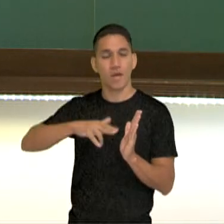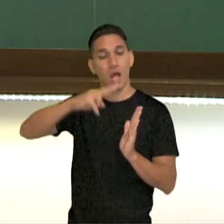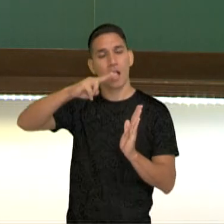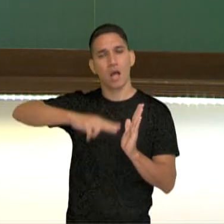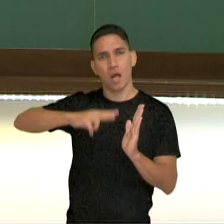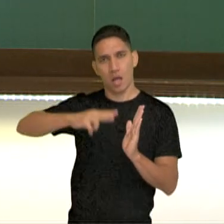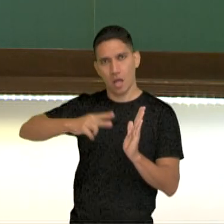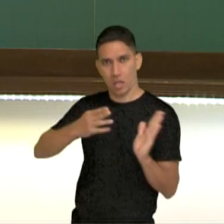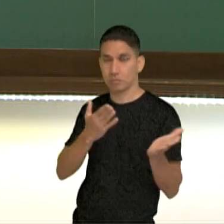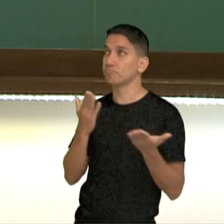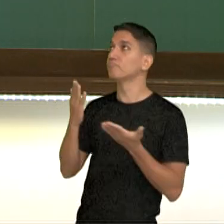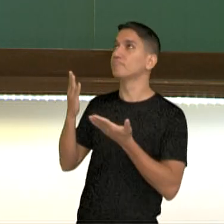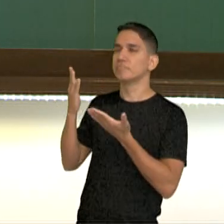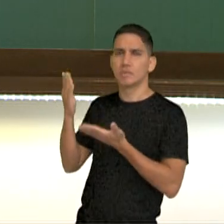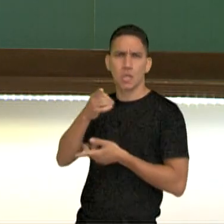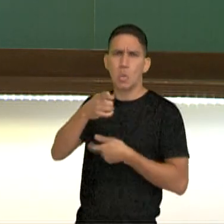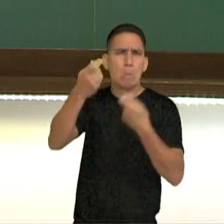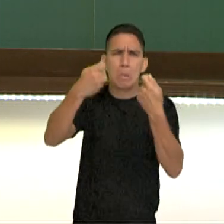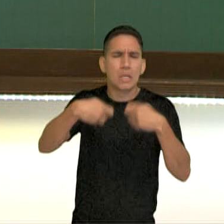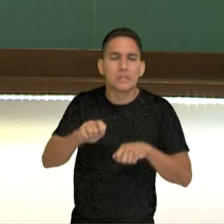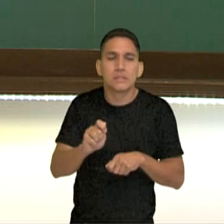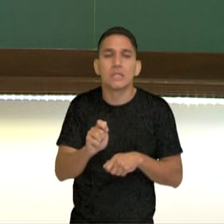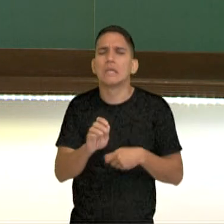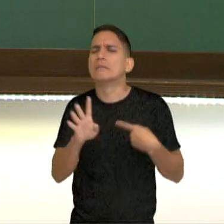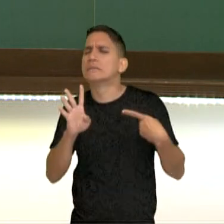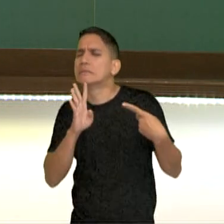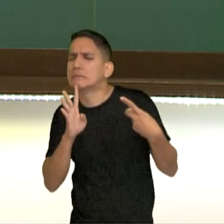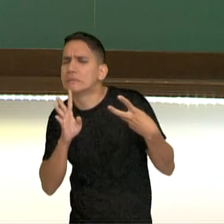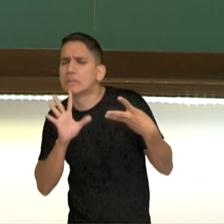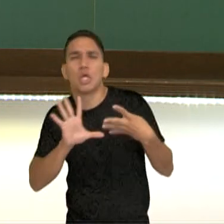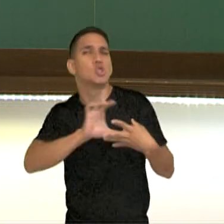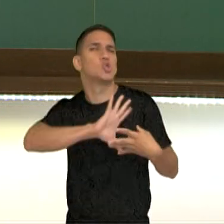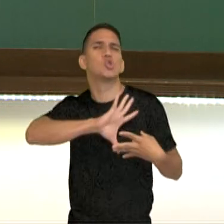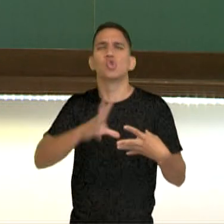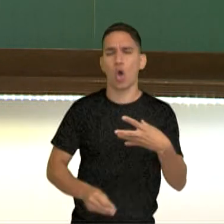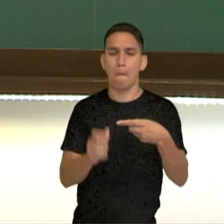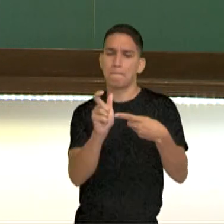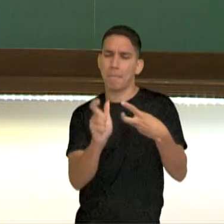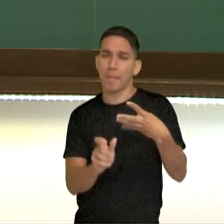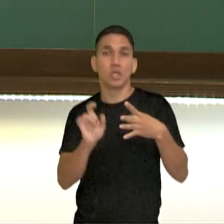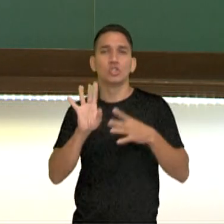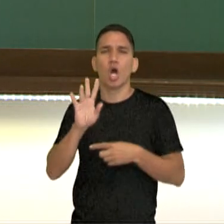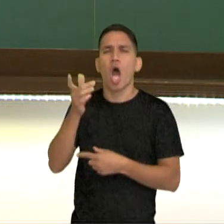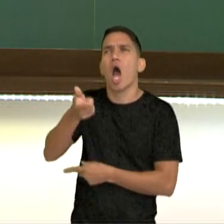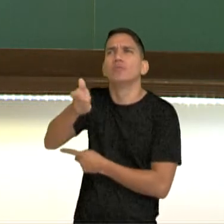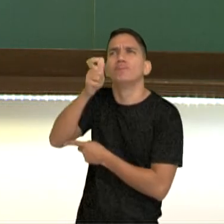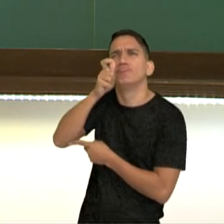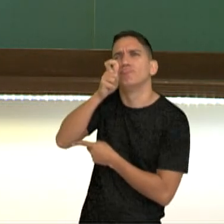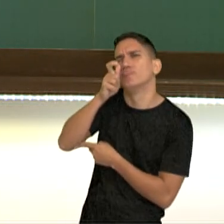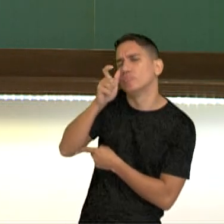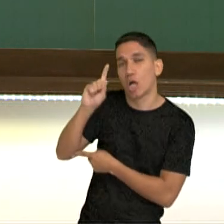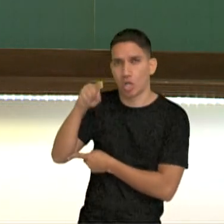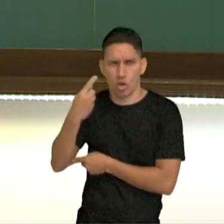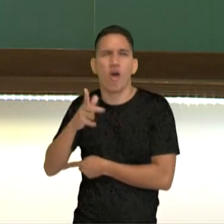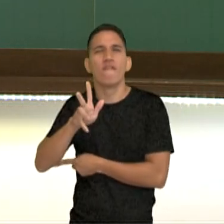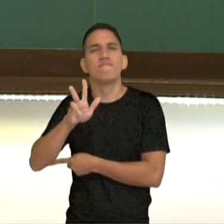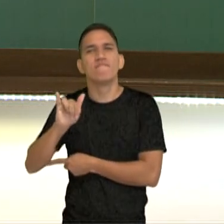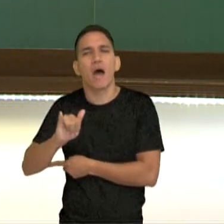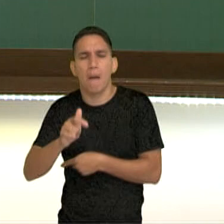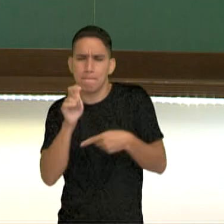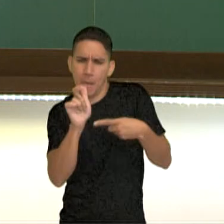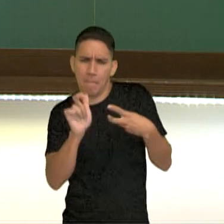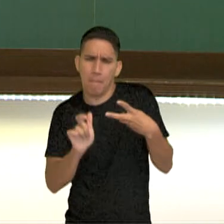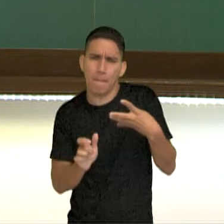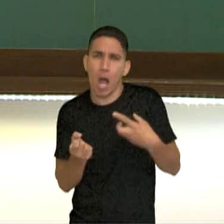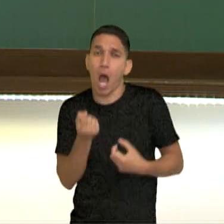leitura. Você não precisa conhecer todas as palavrinhas. Só observe. Depois a gente vai trabalhar uma palavrinha